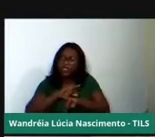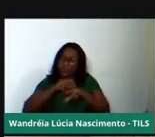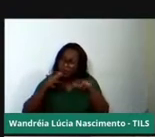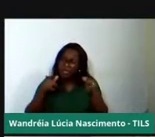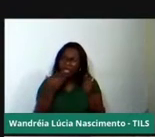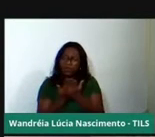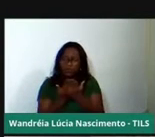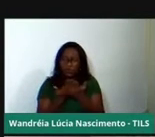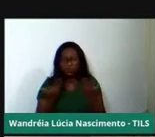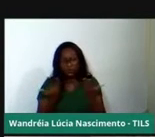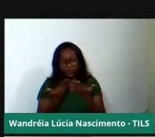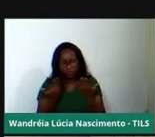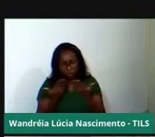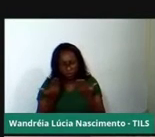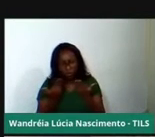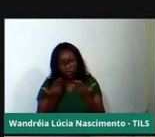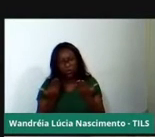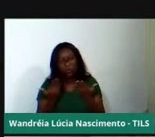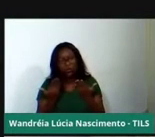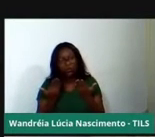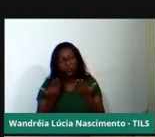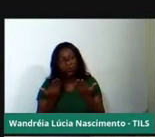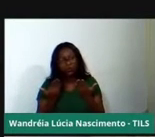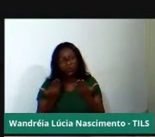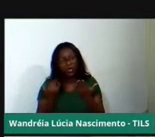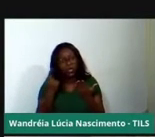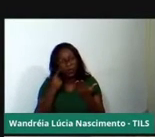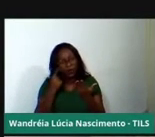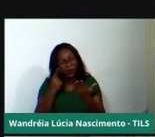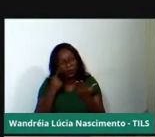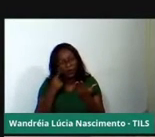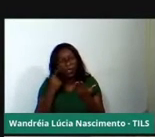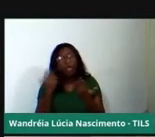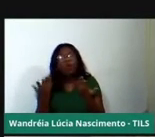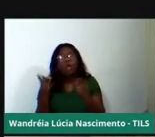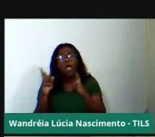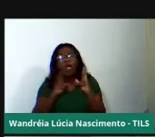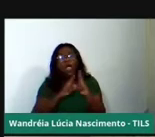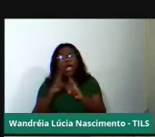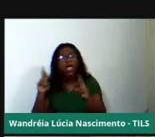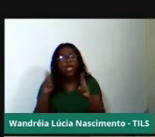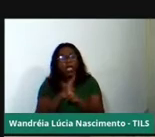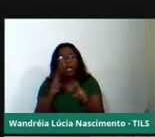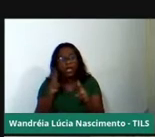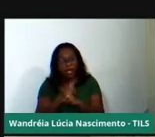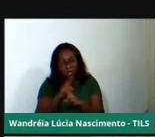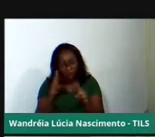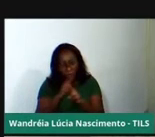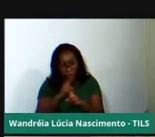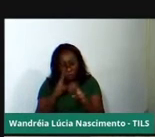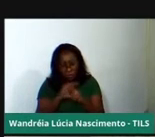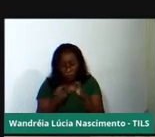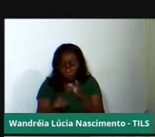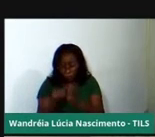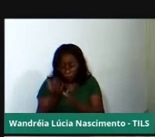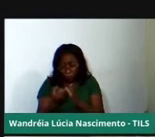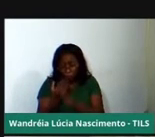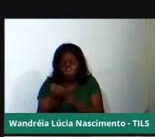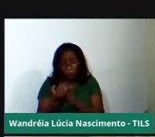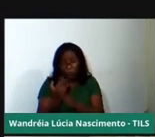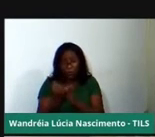dia associando um aumento na expressão de endotelina e na produção e secreção de endotelina com um aumento no